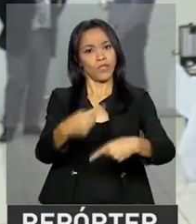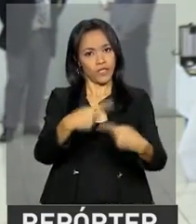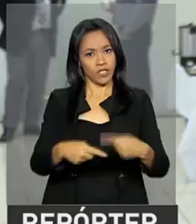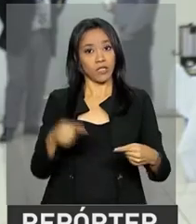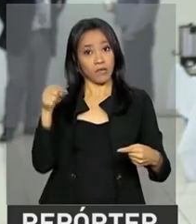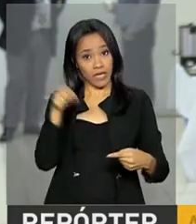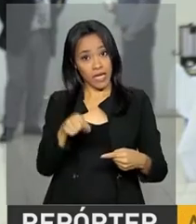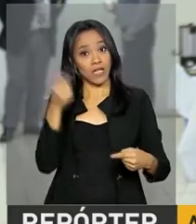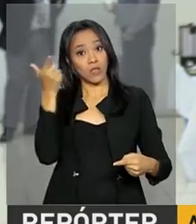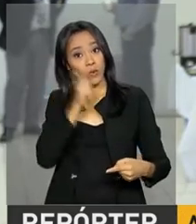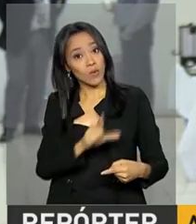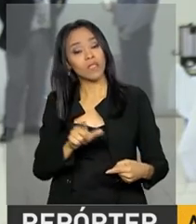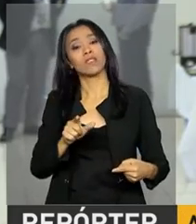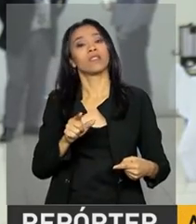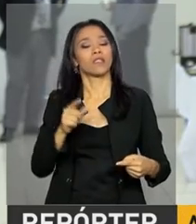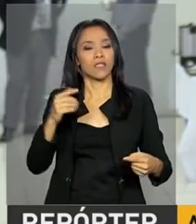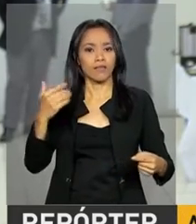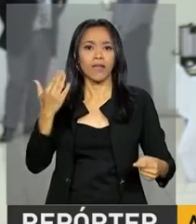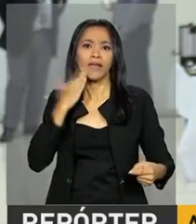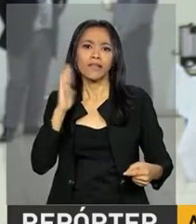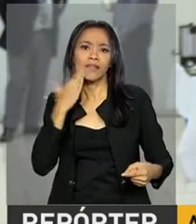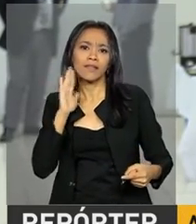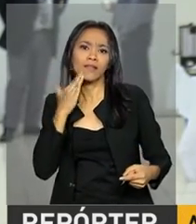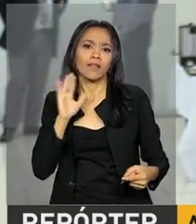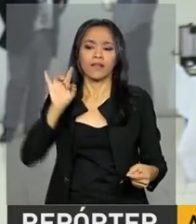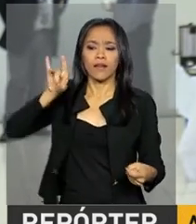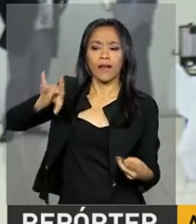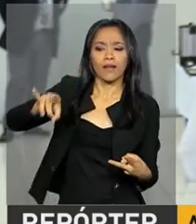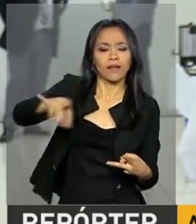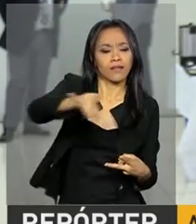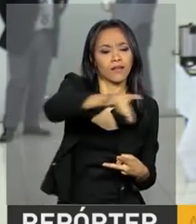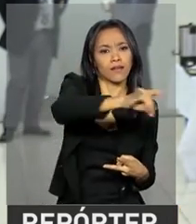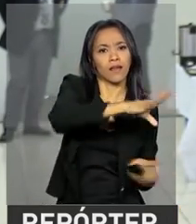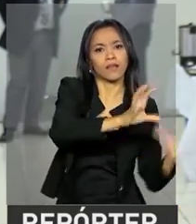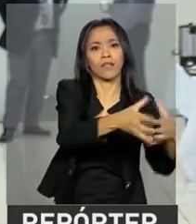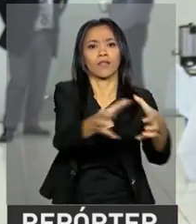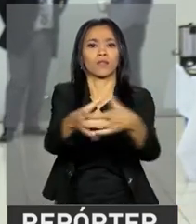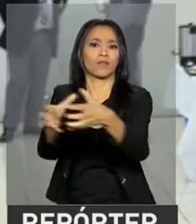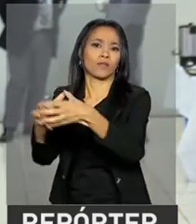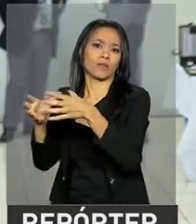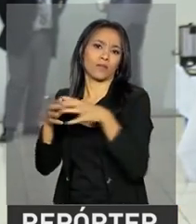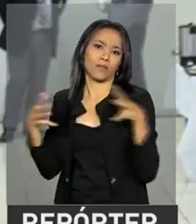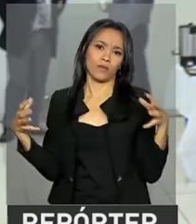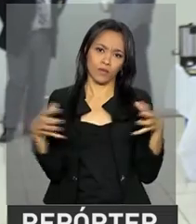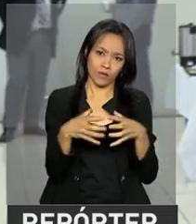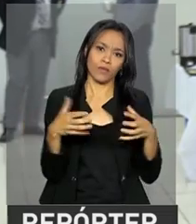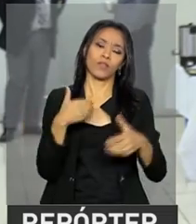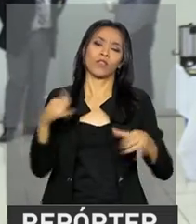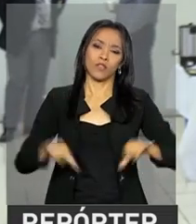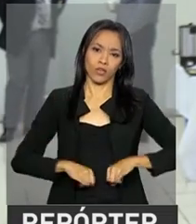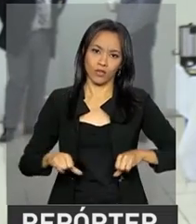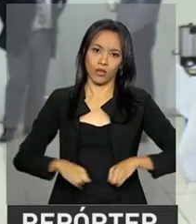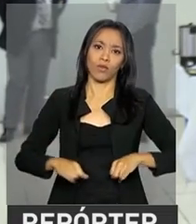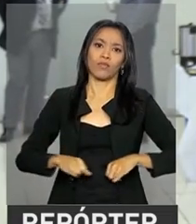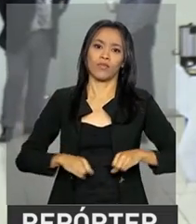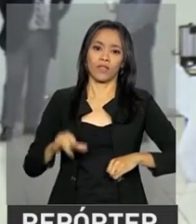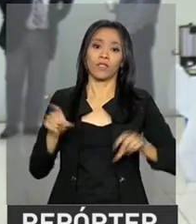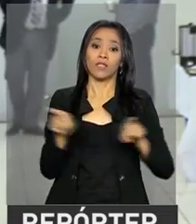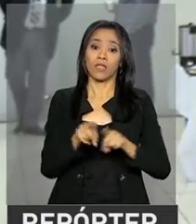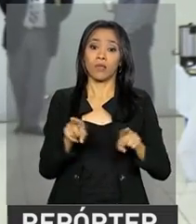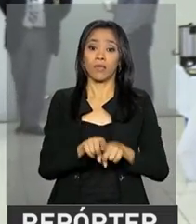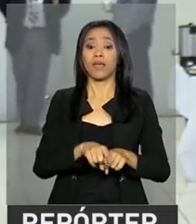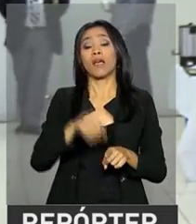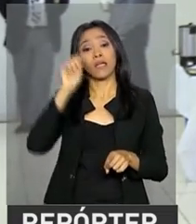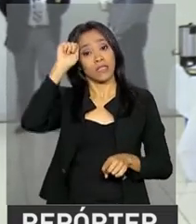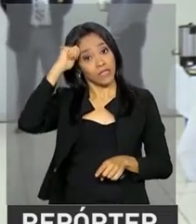que elas consigam compreender essa especificidade única e essa vulnerabilidade única que sofre a população LGBT negra, especialmente